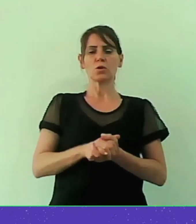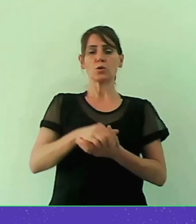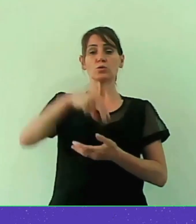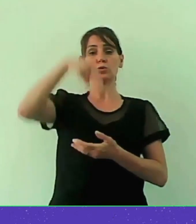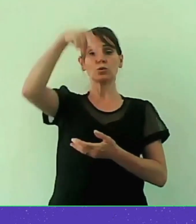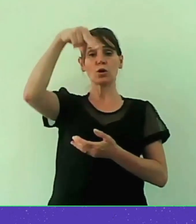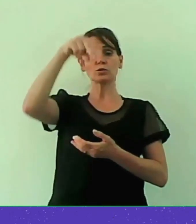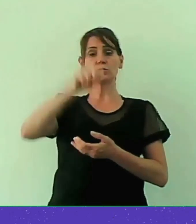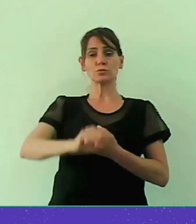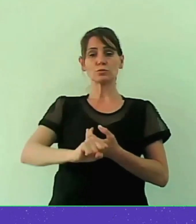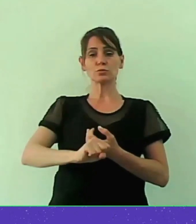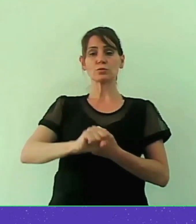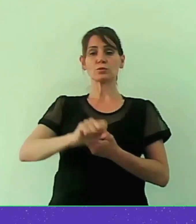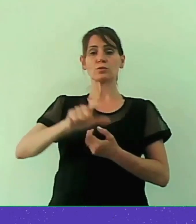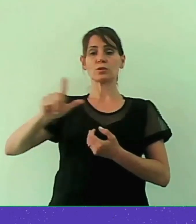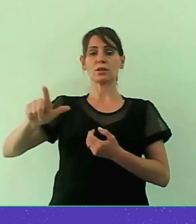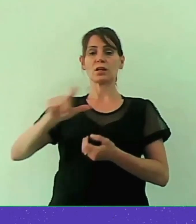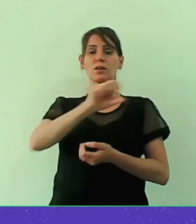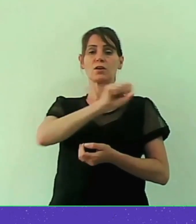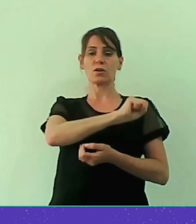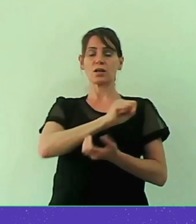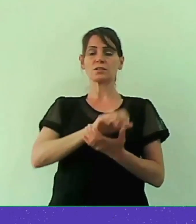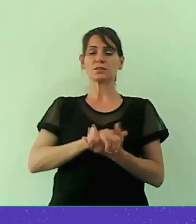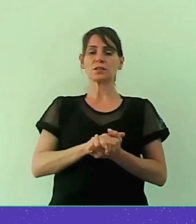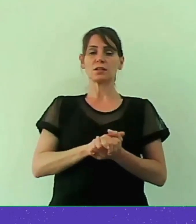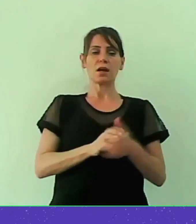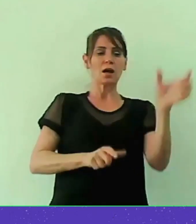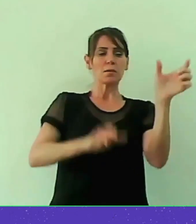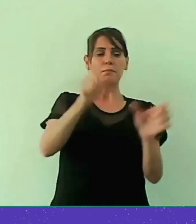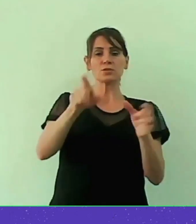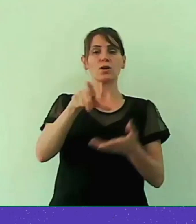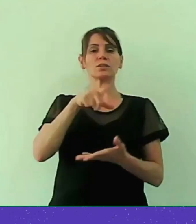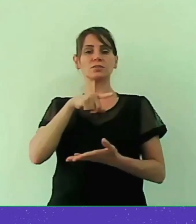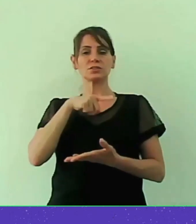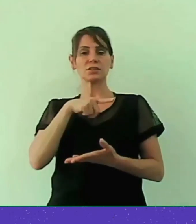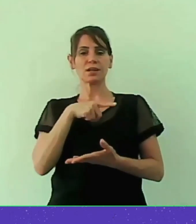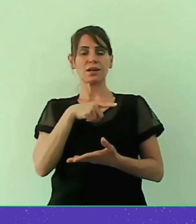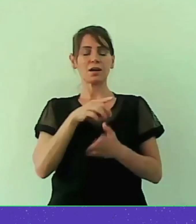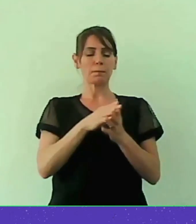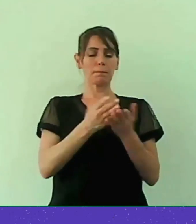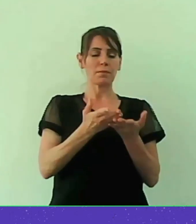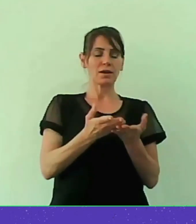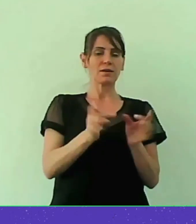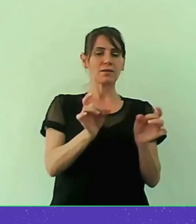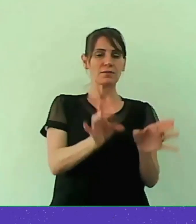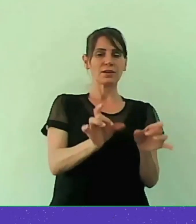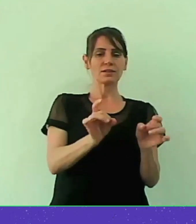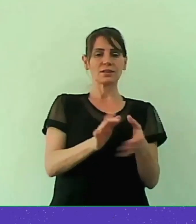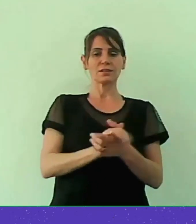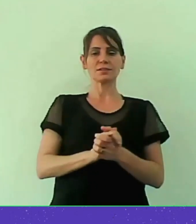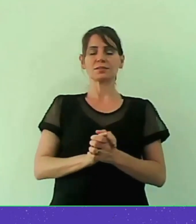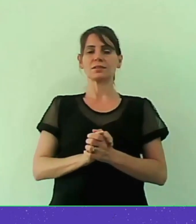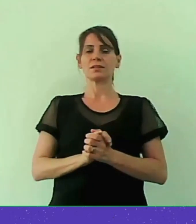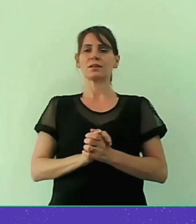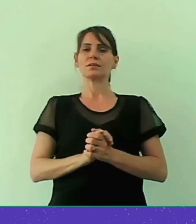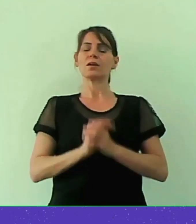Brasil. Onde quer que o homem passava, tinha alguém perguntando: posso orar por você?